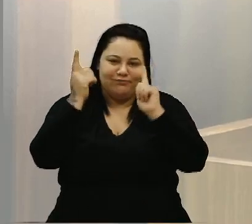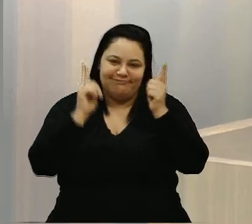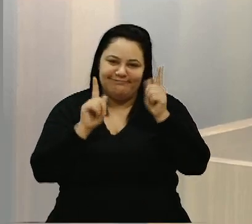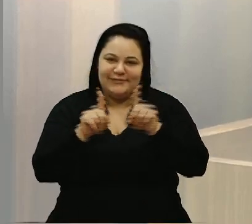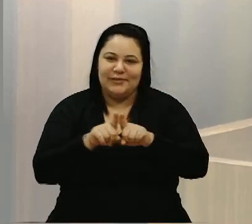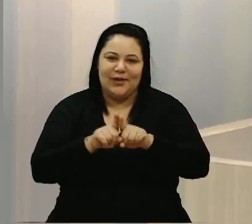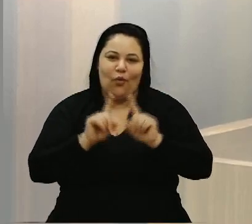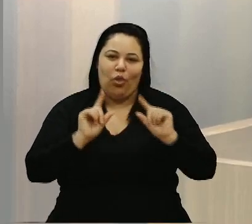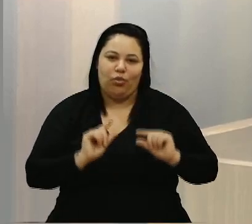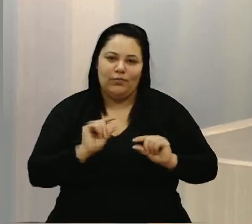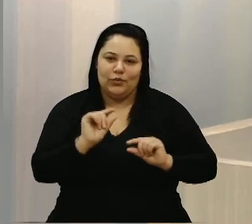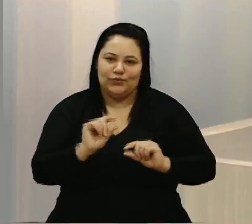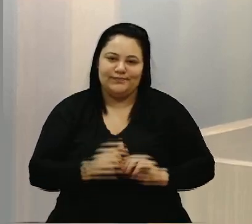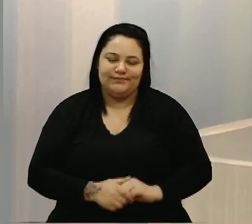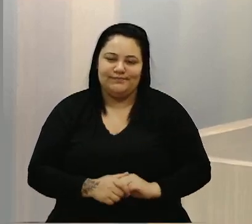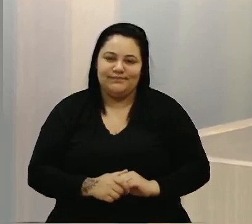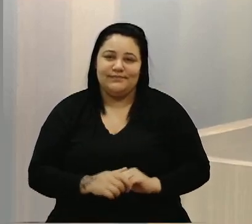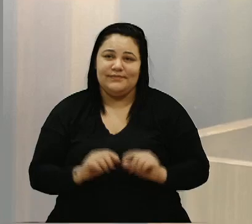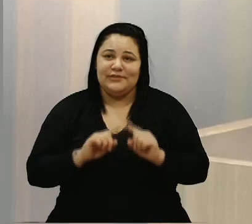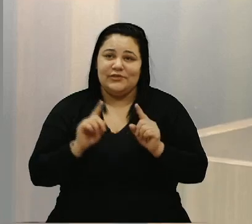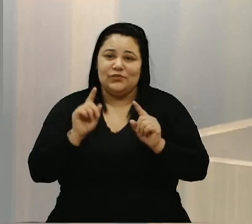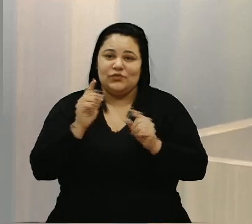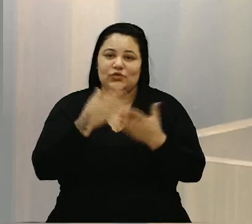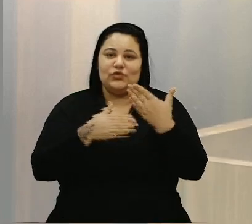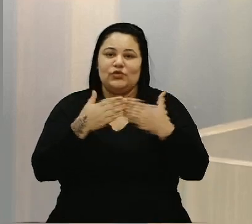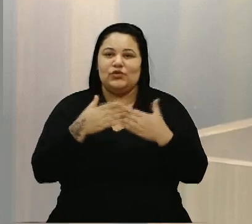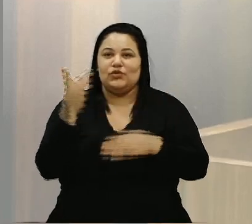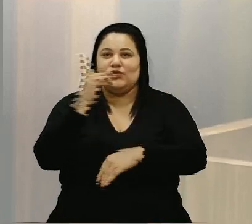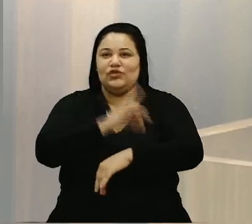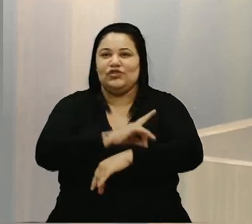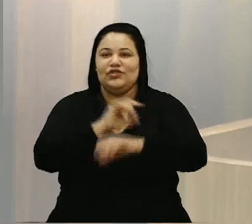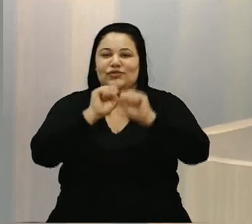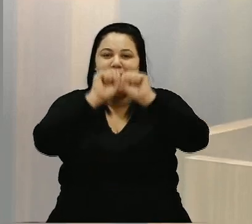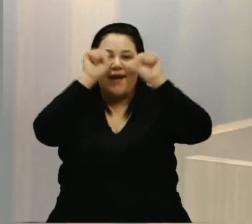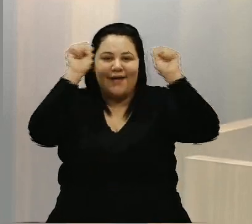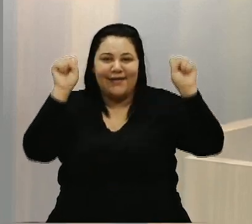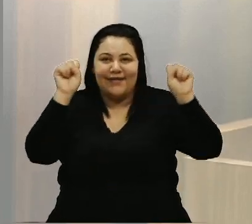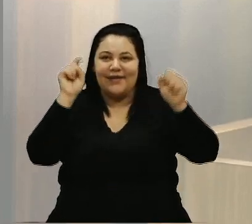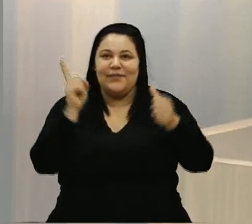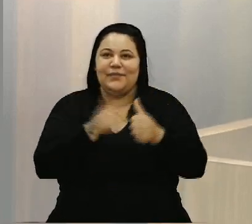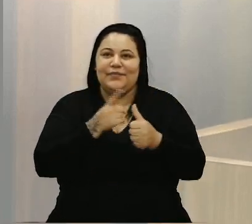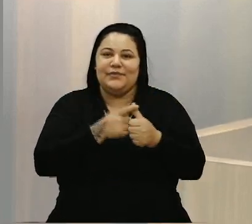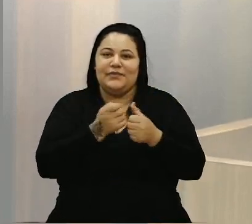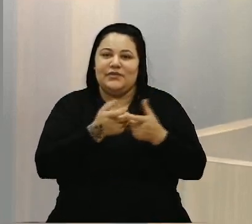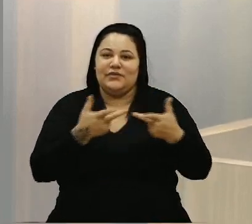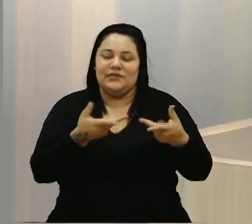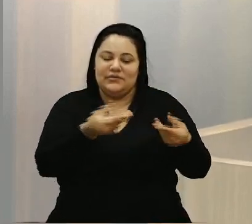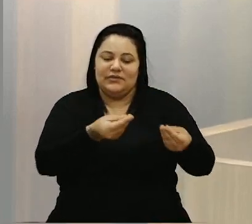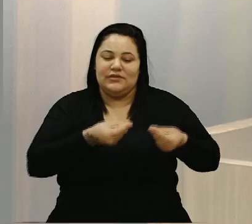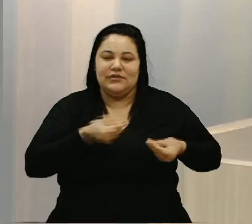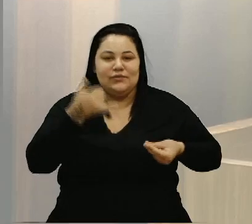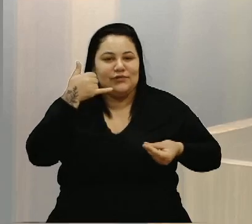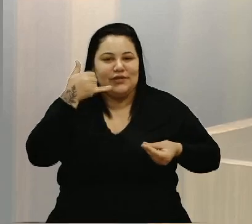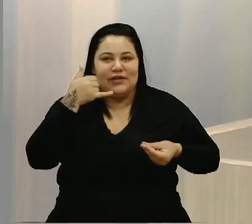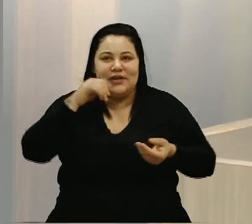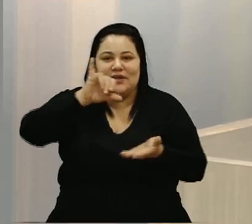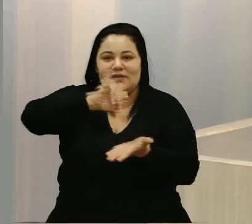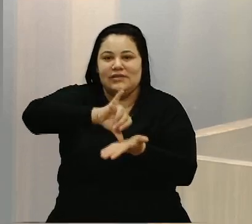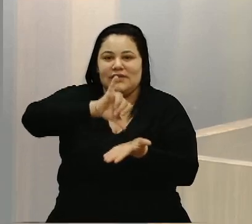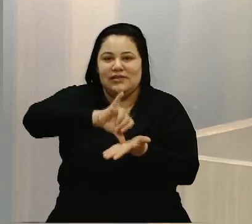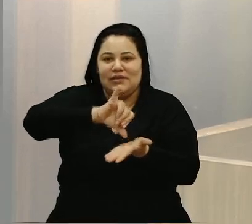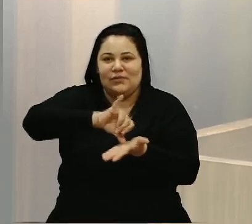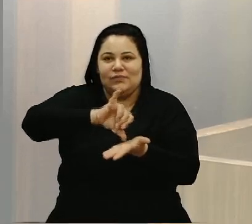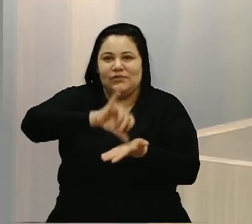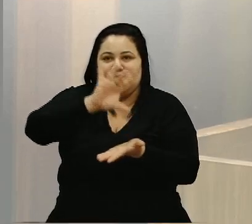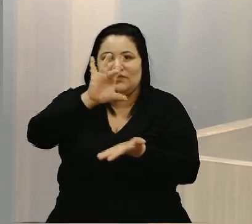quando a gente se depara todas as manhãs, o primeiro boletim que eu recebo aqui no meu celular é o da Central de Regulação de